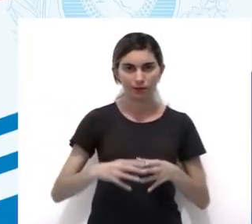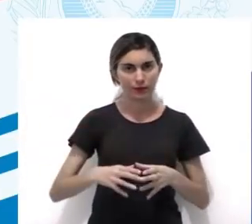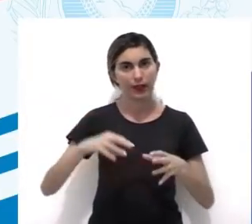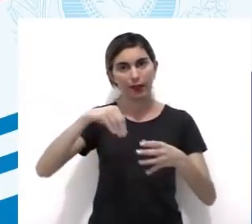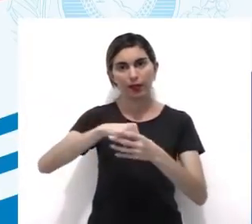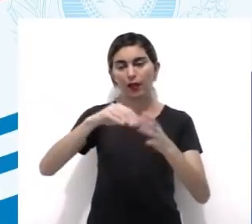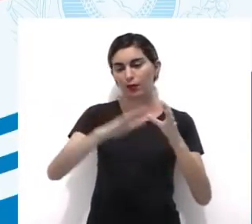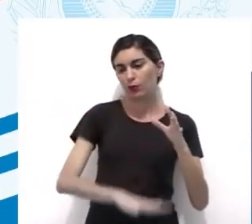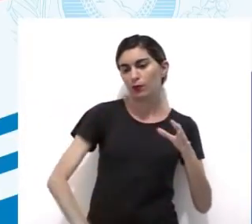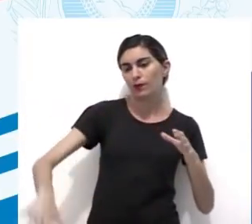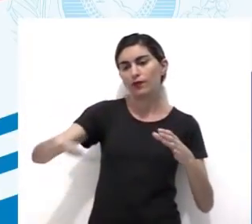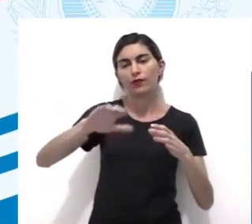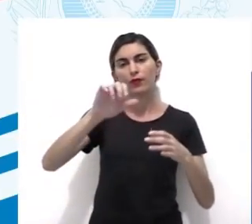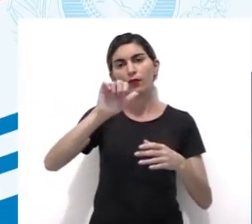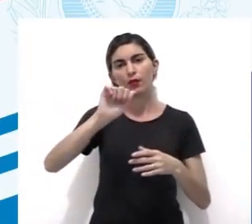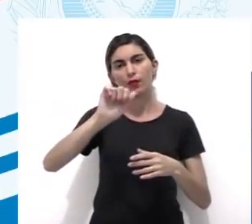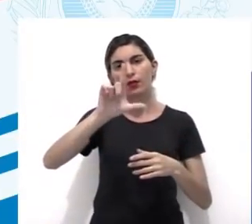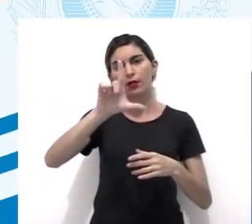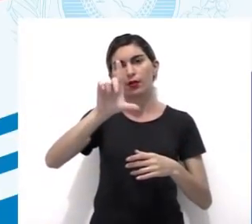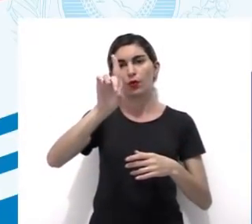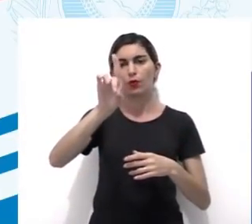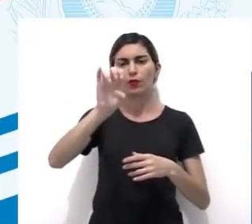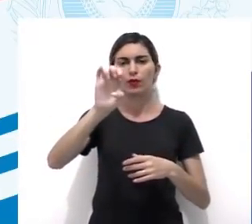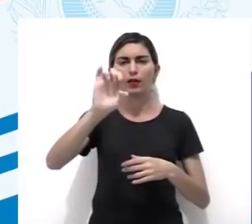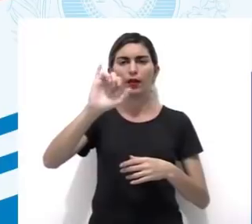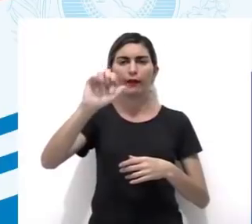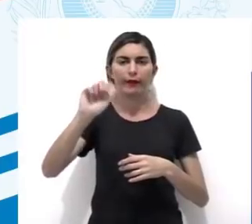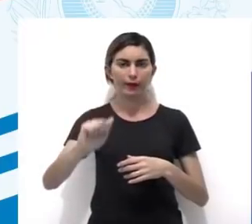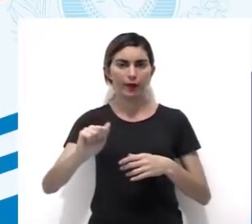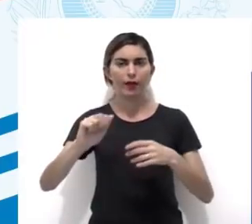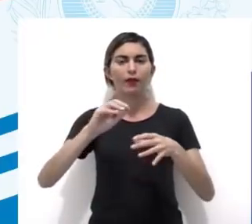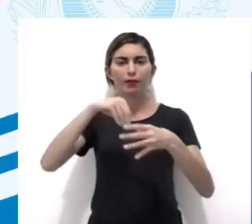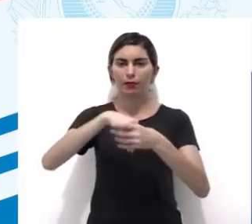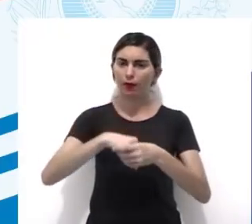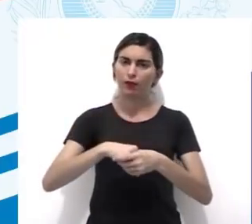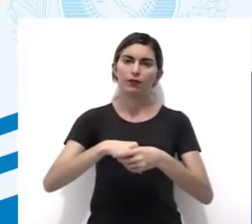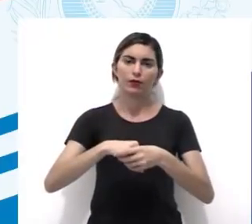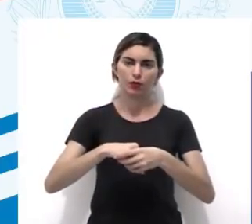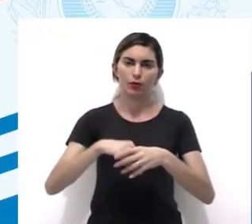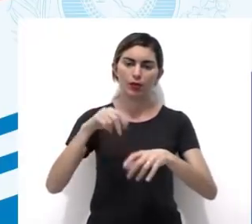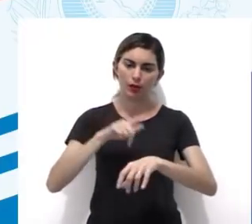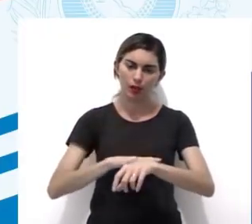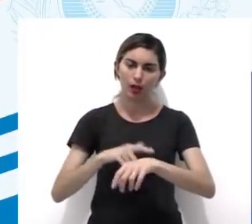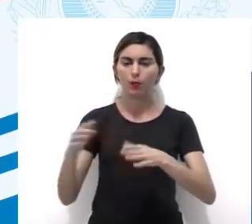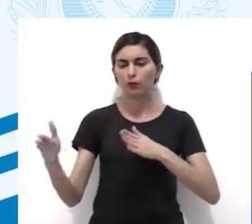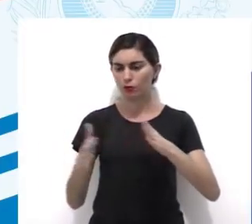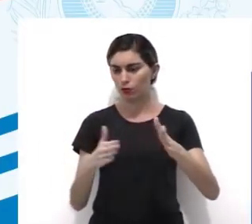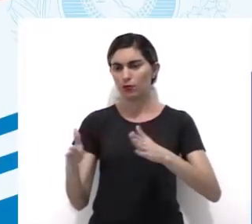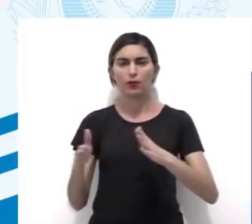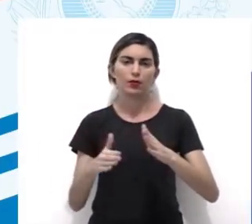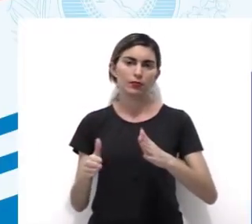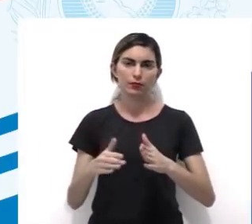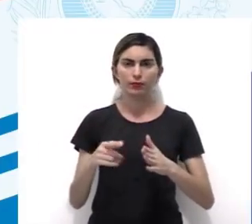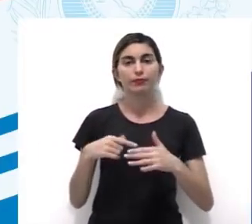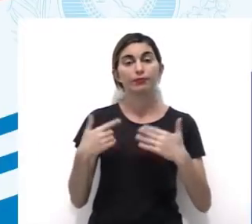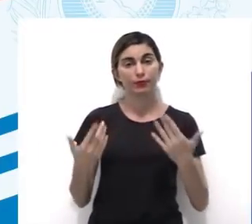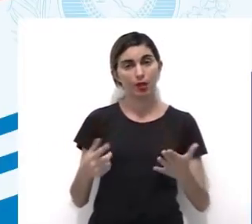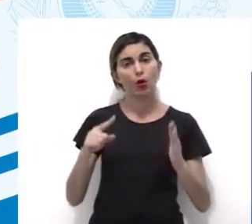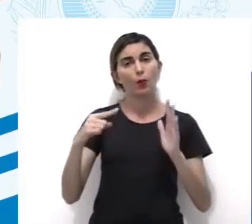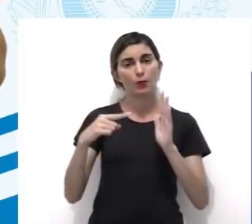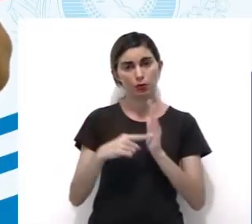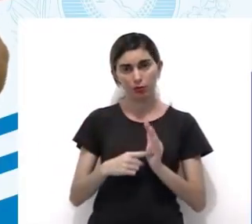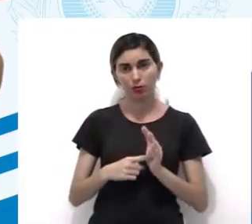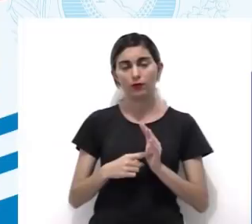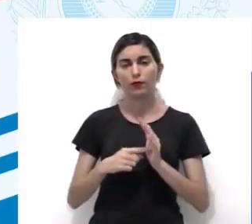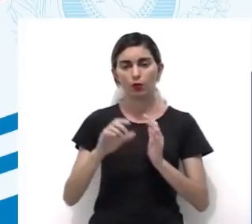dentro dessa aldeia, dentro desse tempo e desses espaços de forma mais rápida. Então isso daí é um